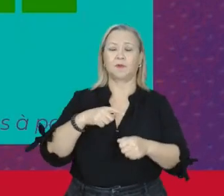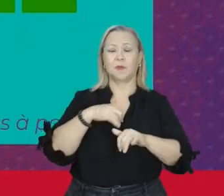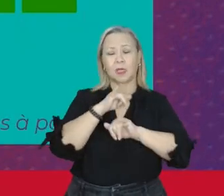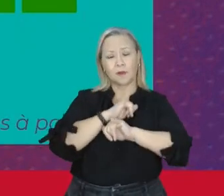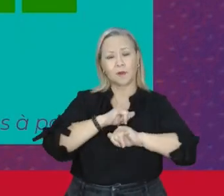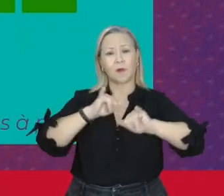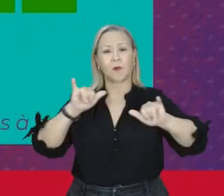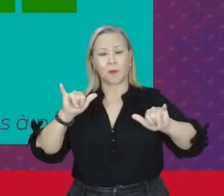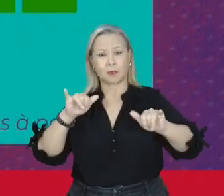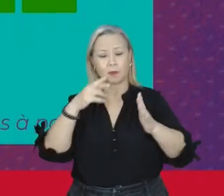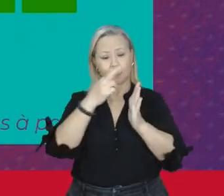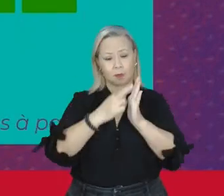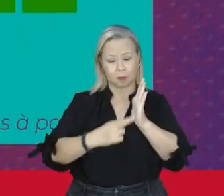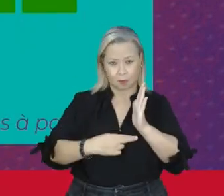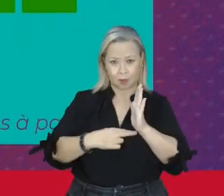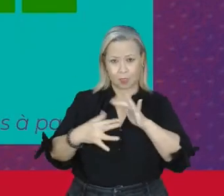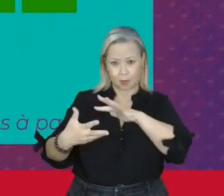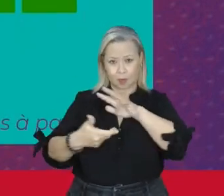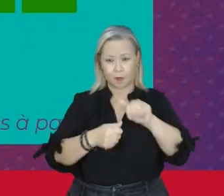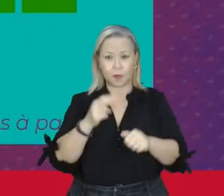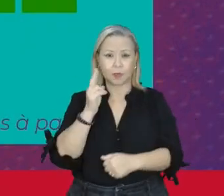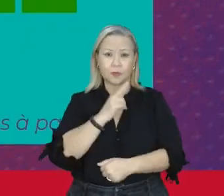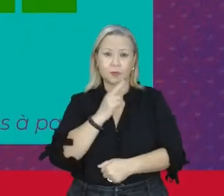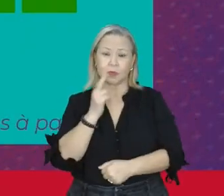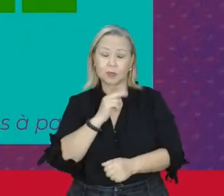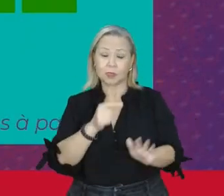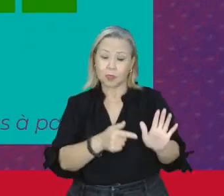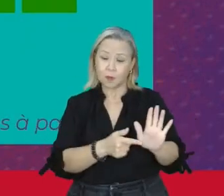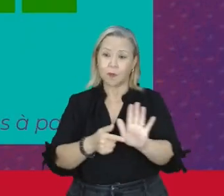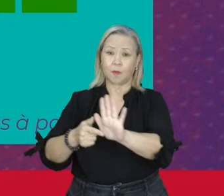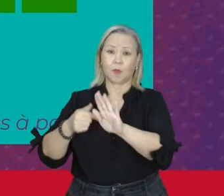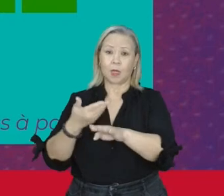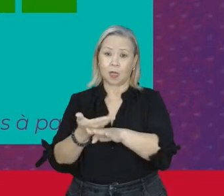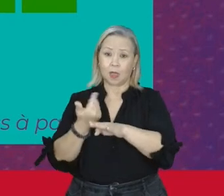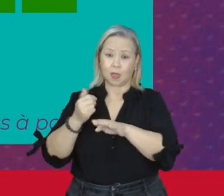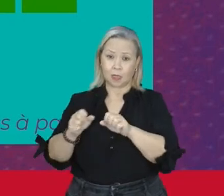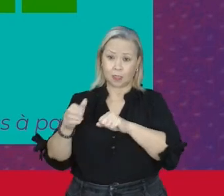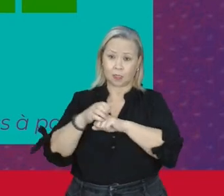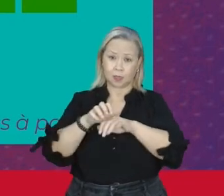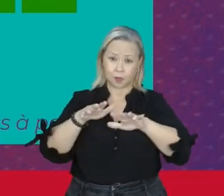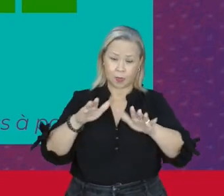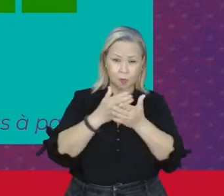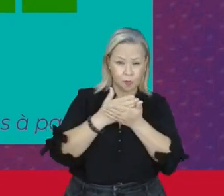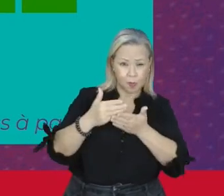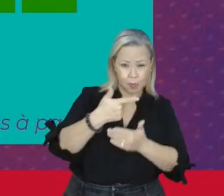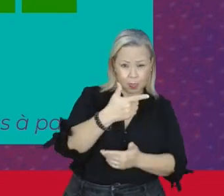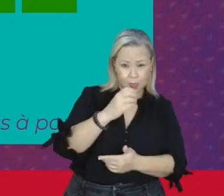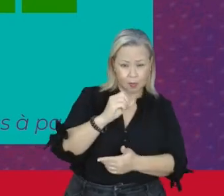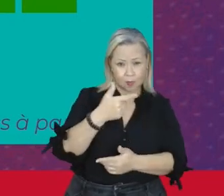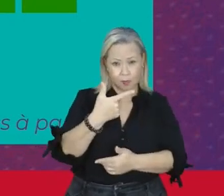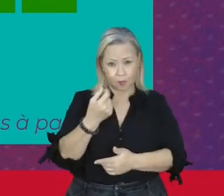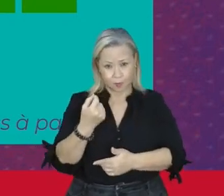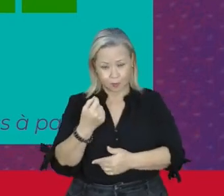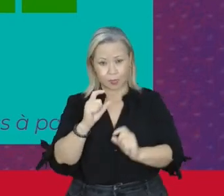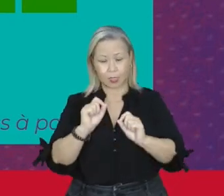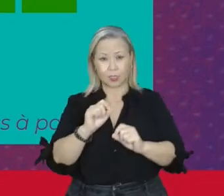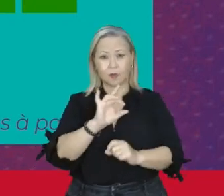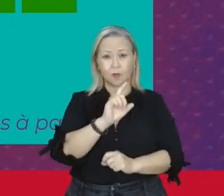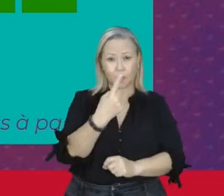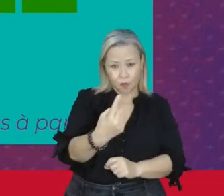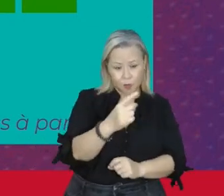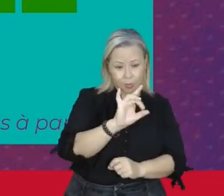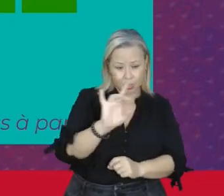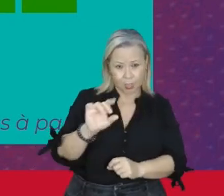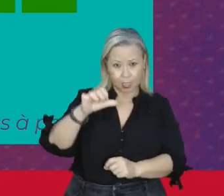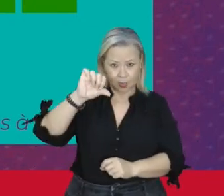aí do Relatório Global de Nutrição que mostram que antes da pandemia, no começo de 2020, uma em cada 9